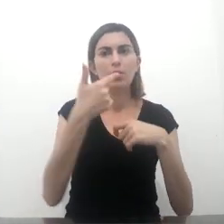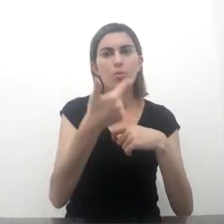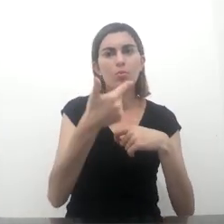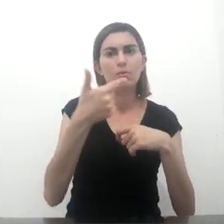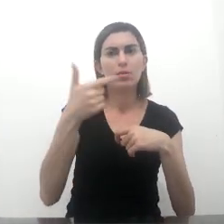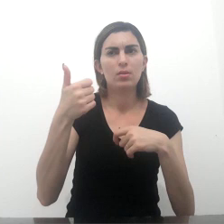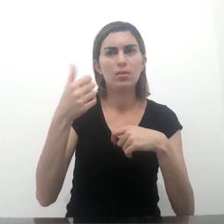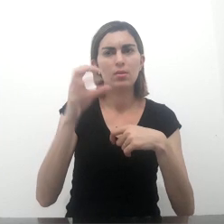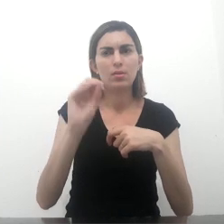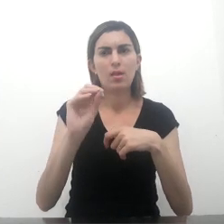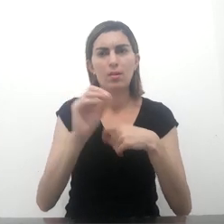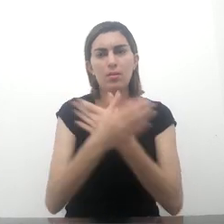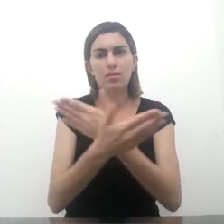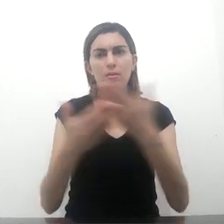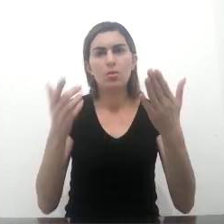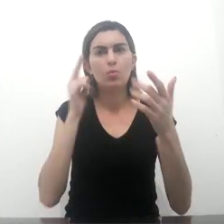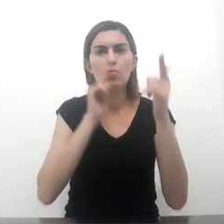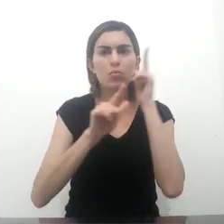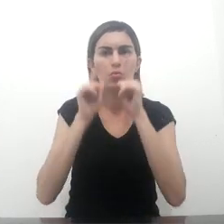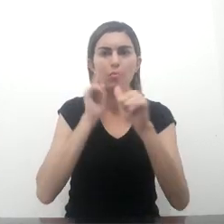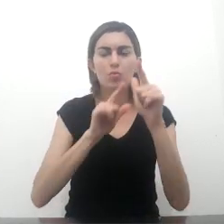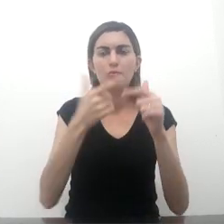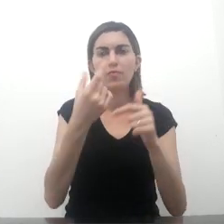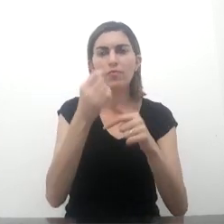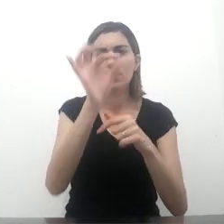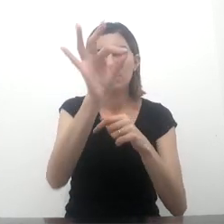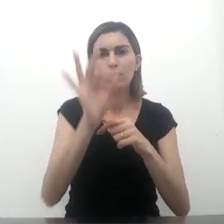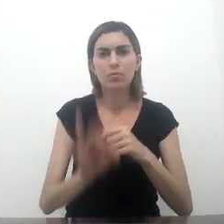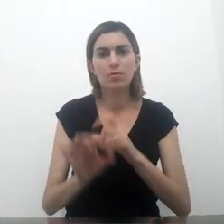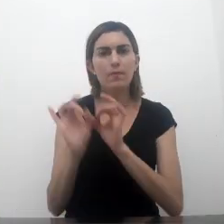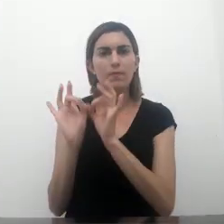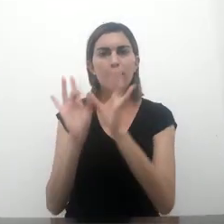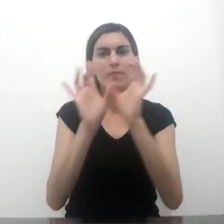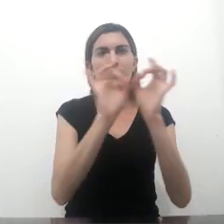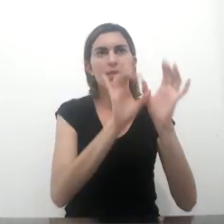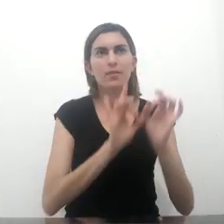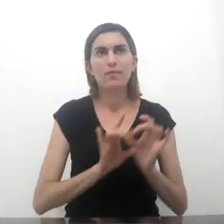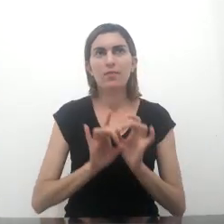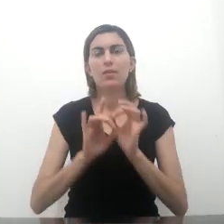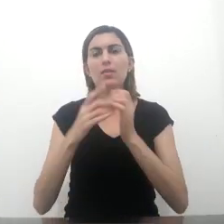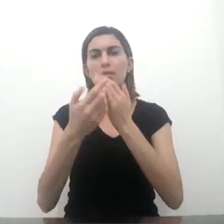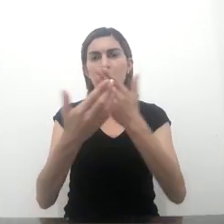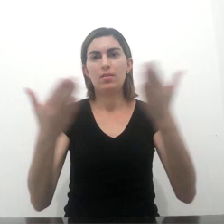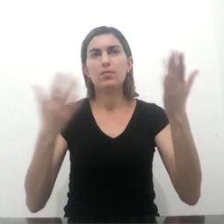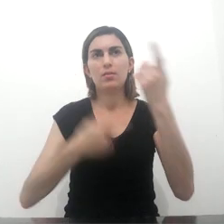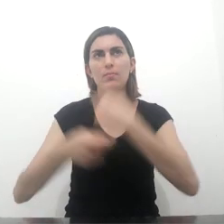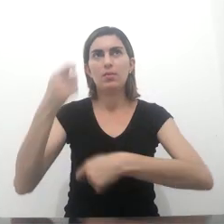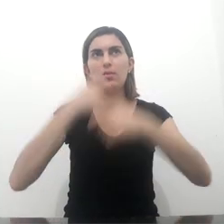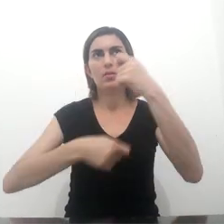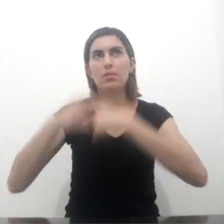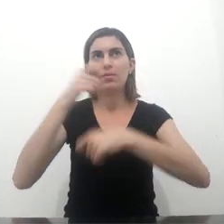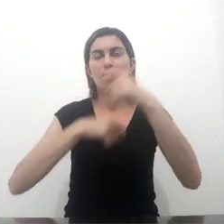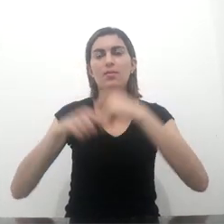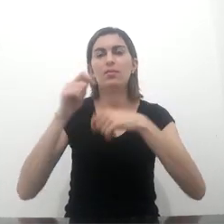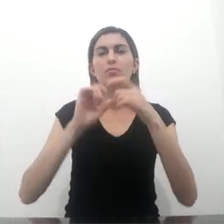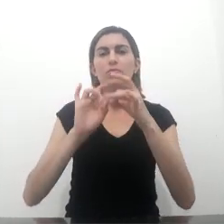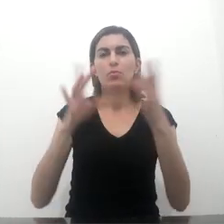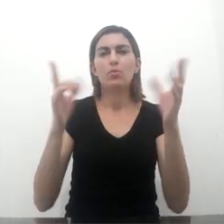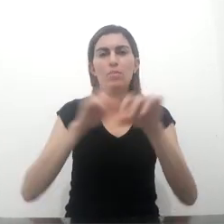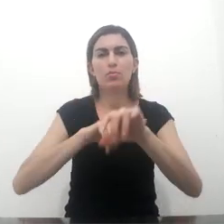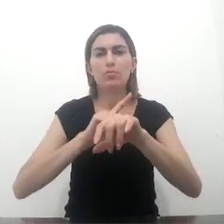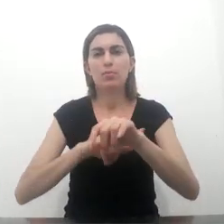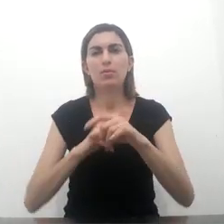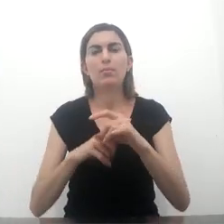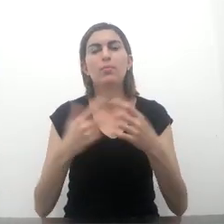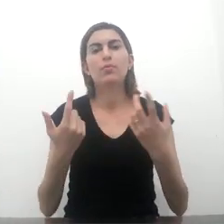de 210. Para que tenha um lucro de 20% na venda dessa mercadoria, por quanto